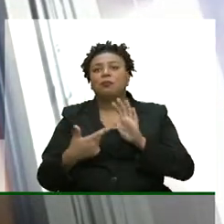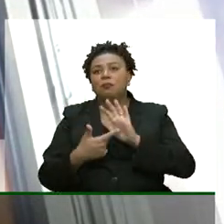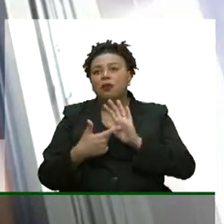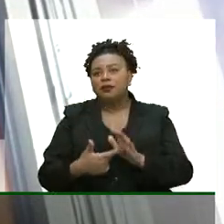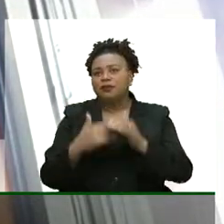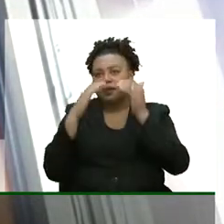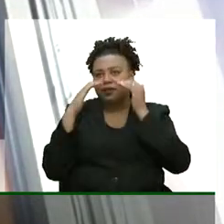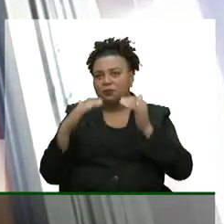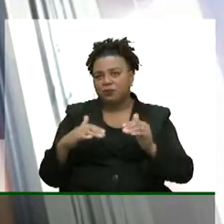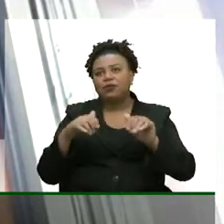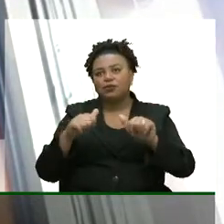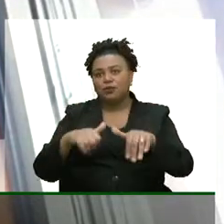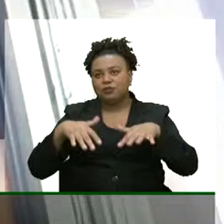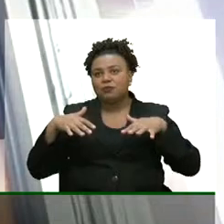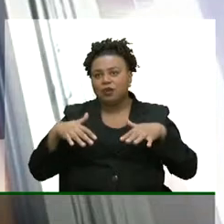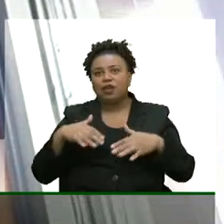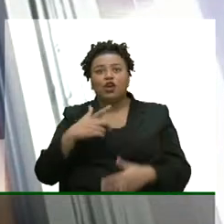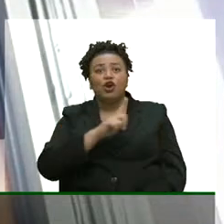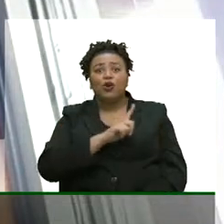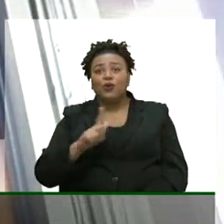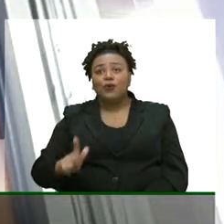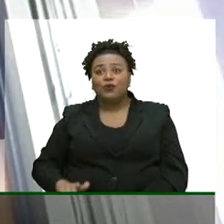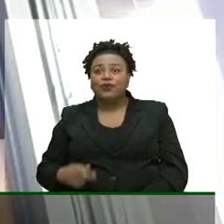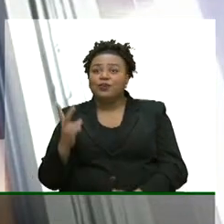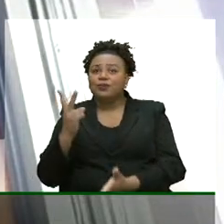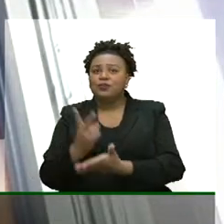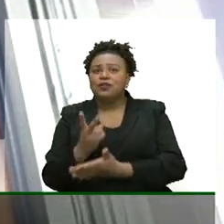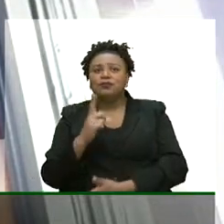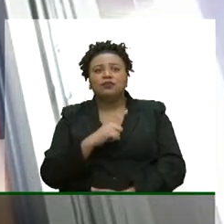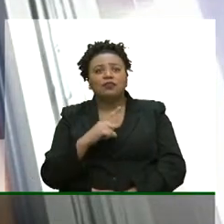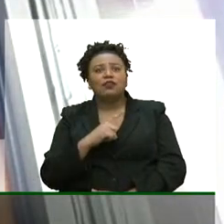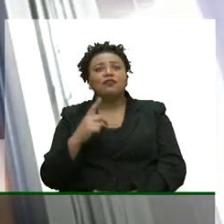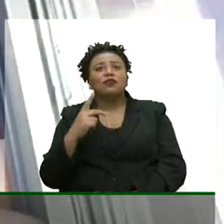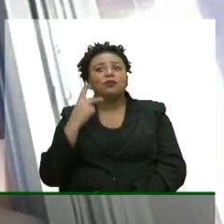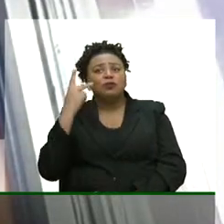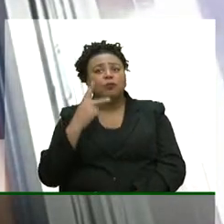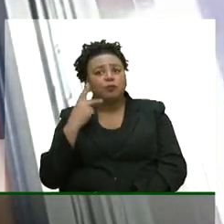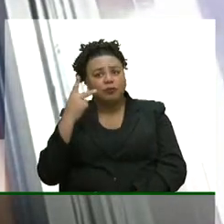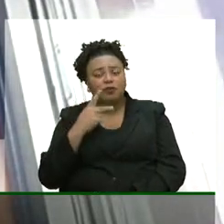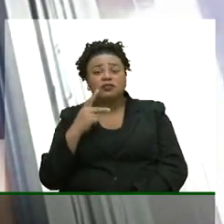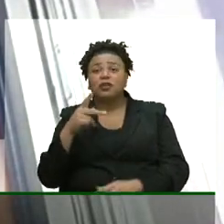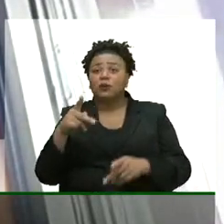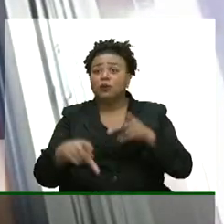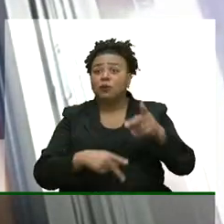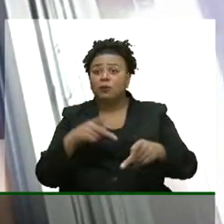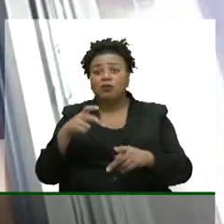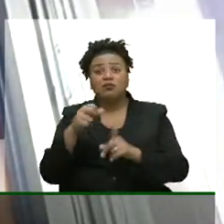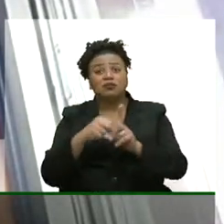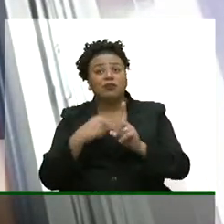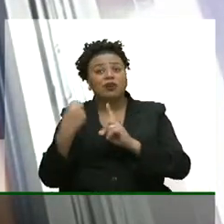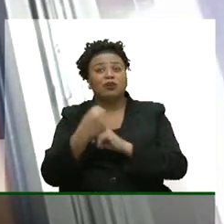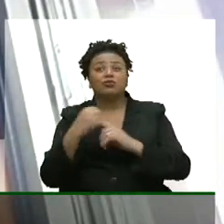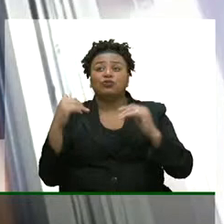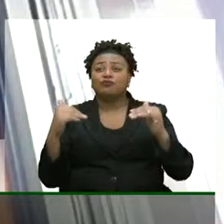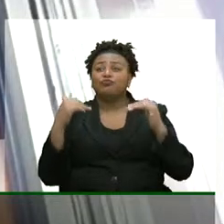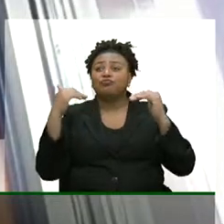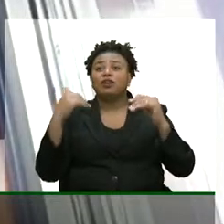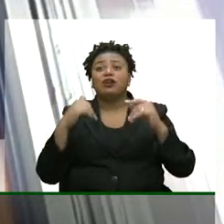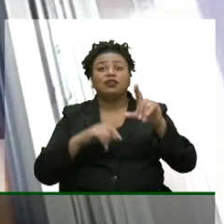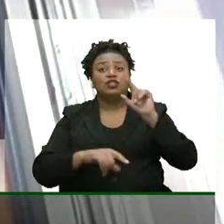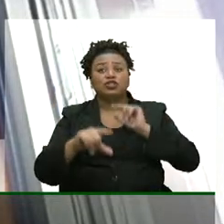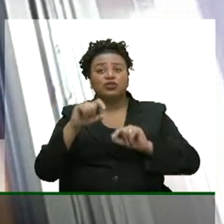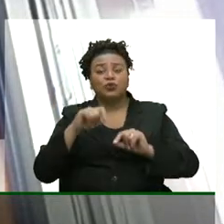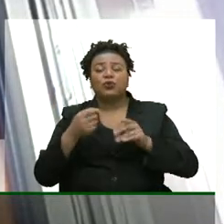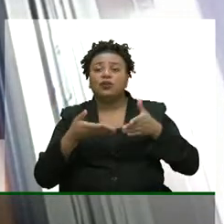respeito que o governo sempre teve com os parlamentares e com a população gaúcha, que é soberana na escolha dos seus caminhos e na tomada